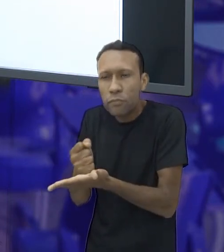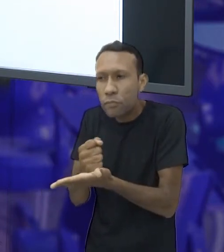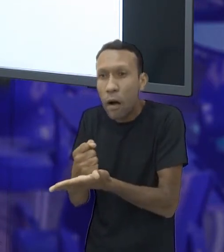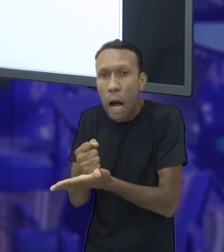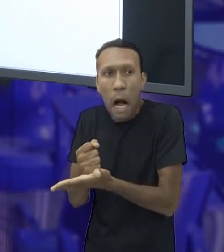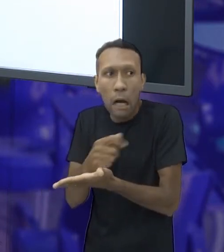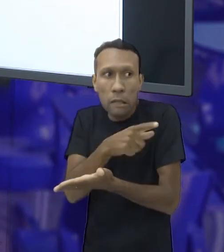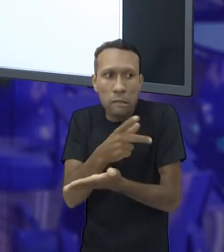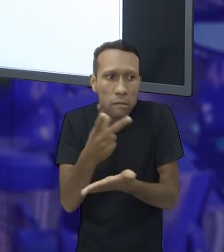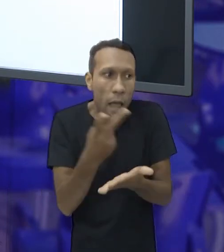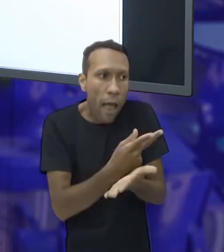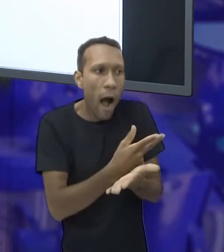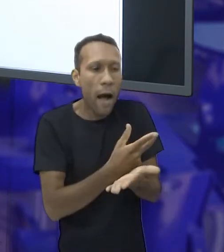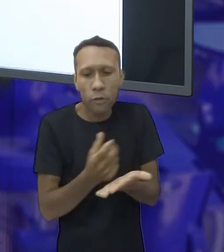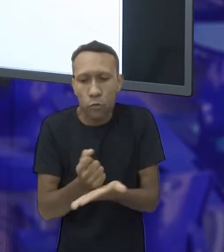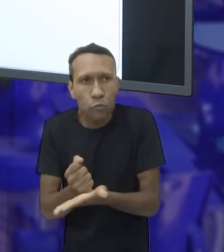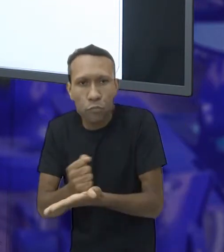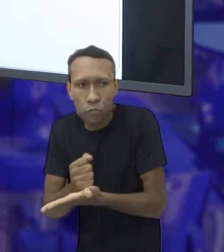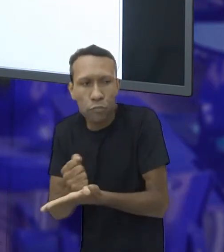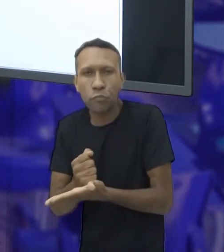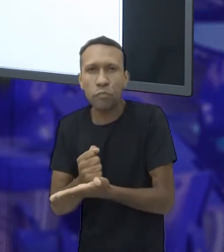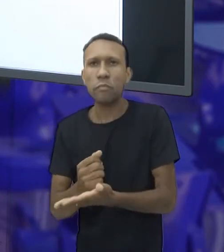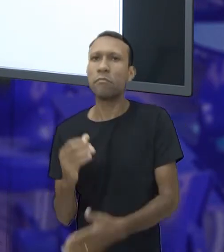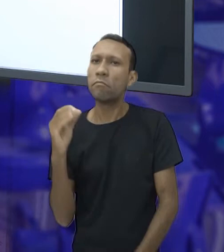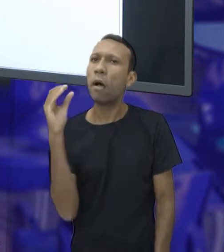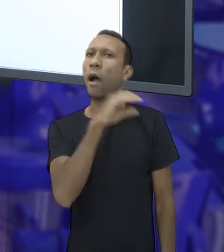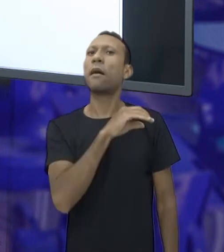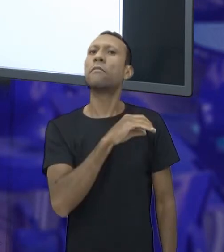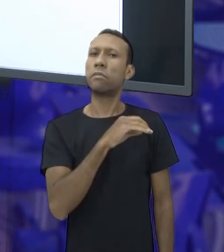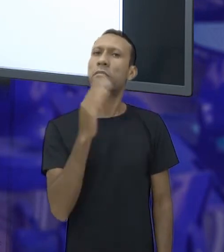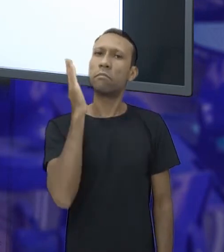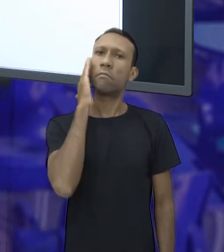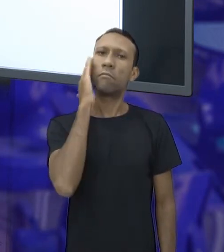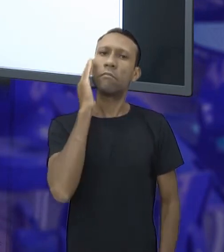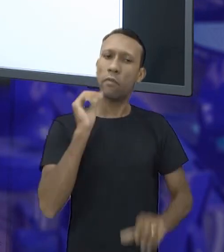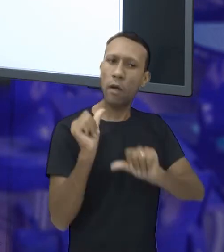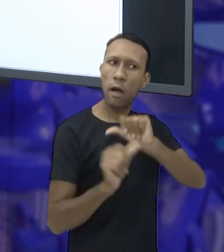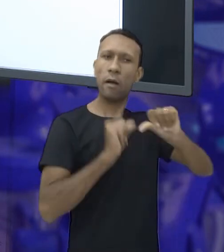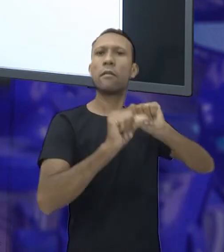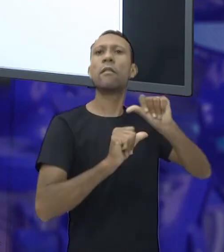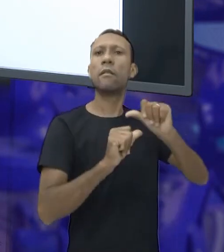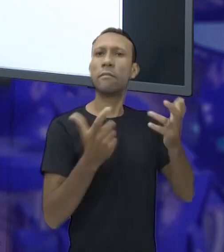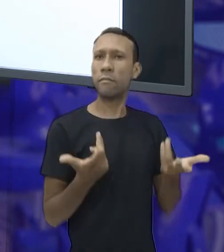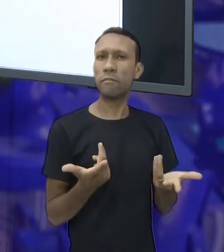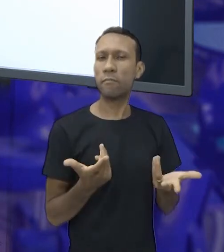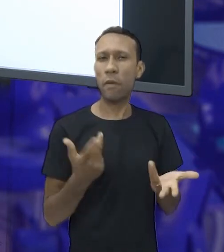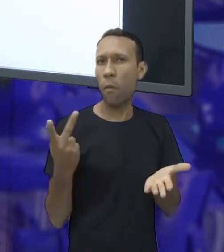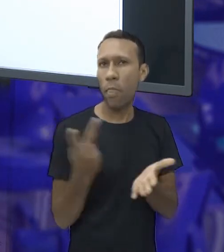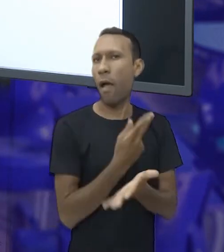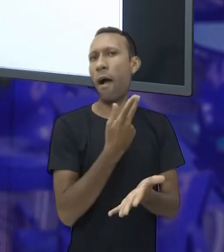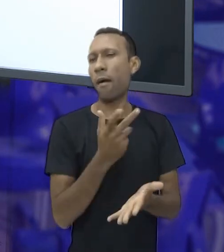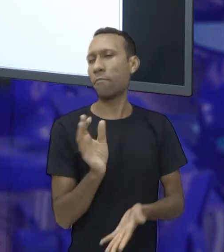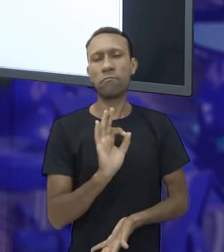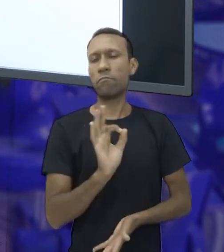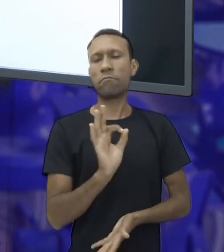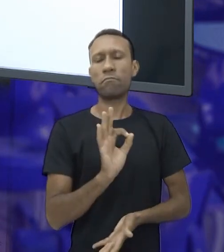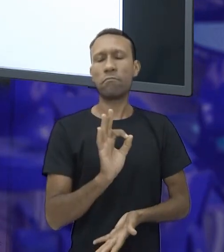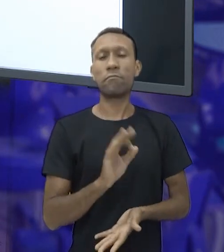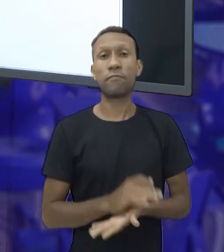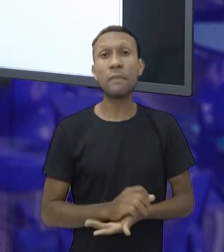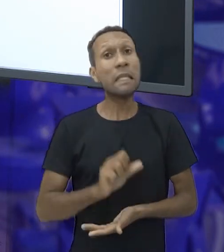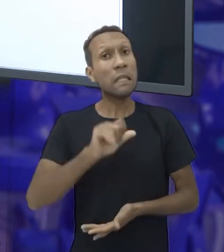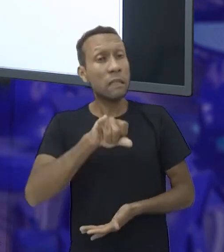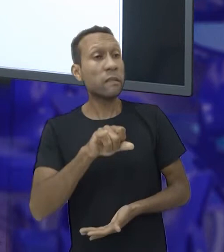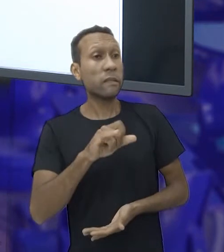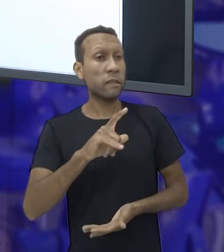simplesmente desliga o sistema de produção. Aí ele reconfigura para poder produzir novamente. Então não tem como dar errado, certo? E se